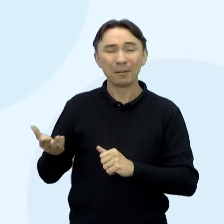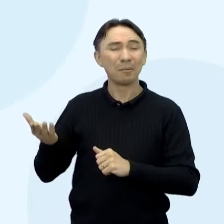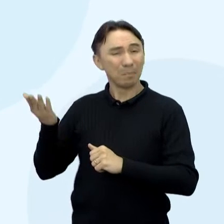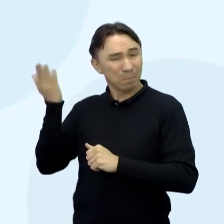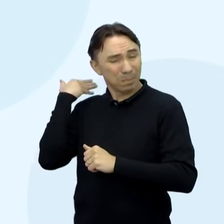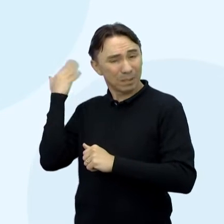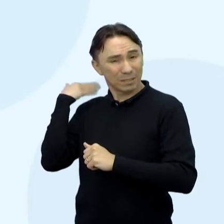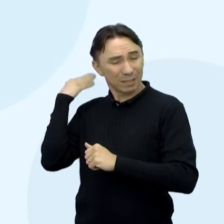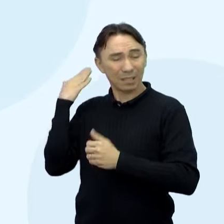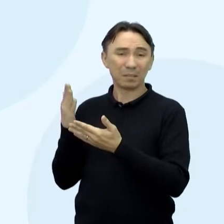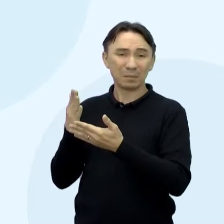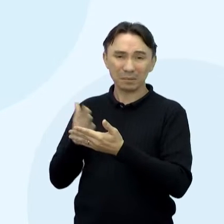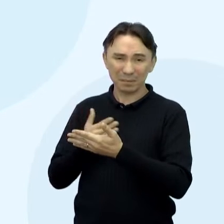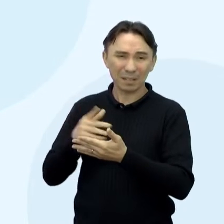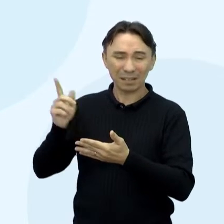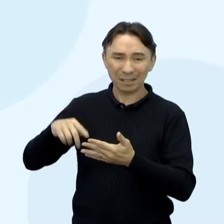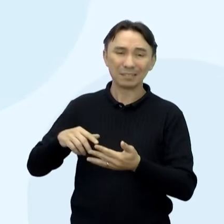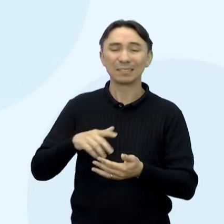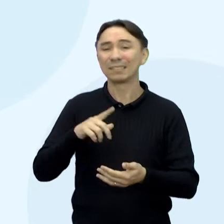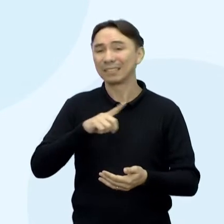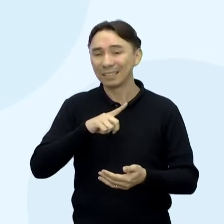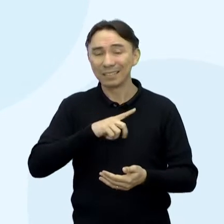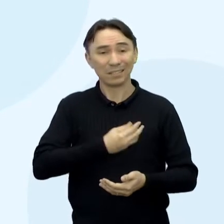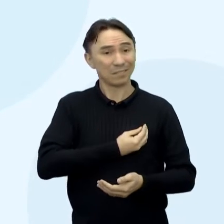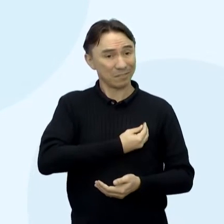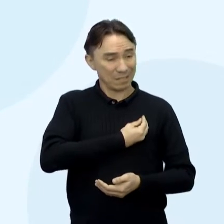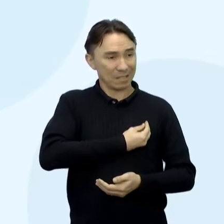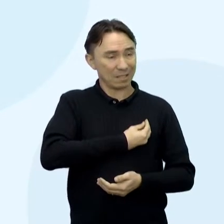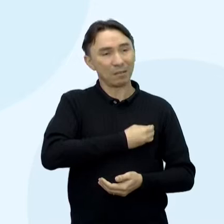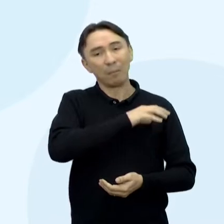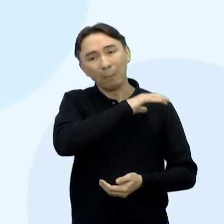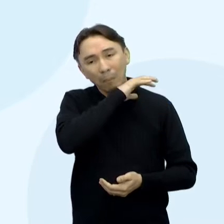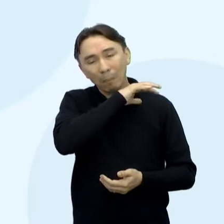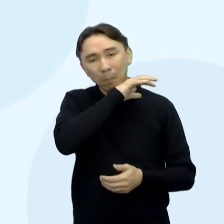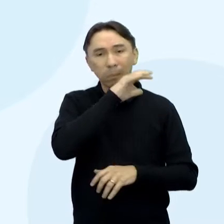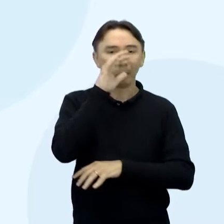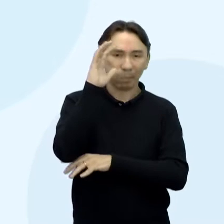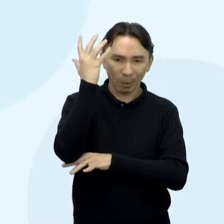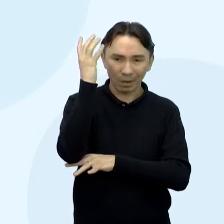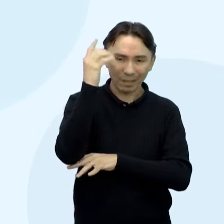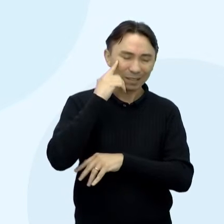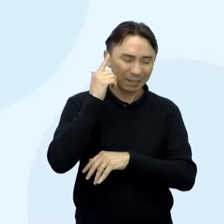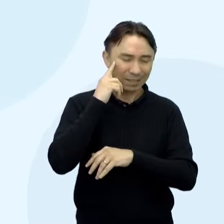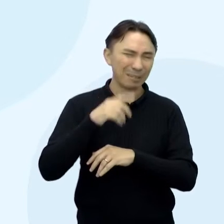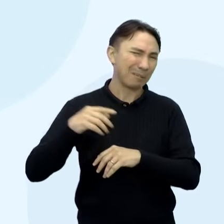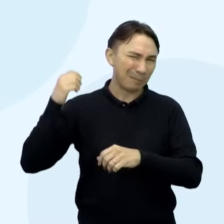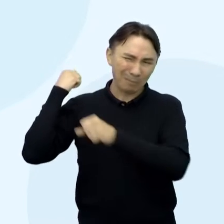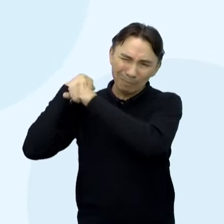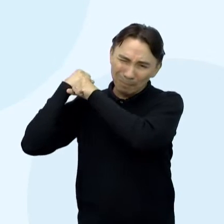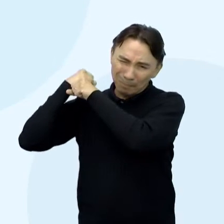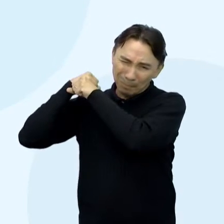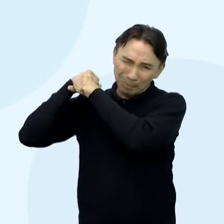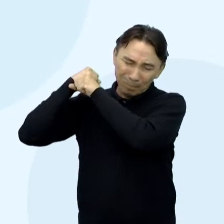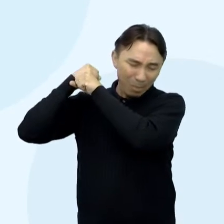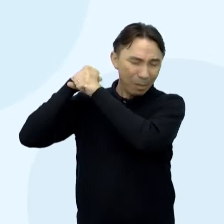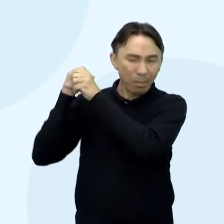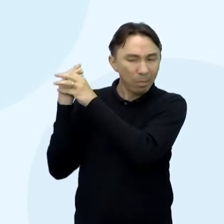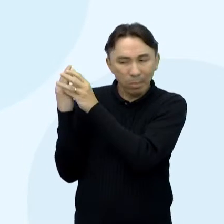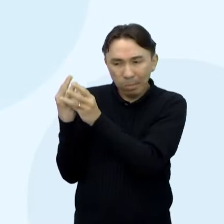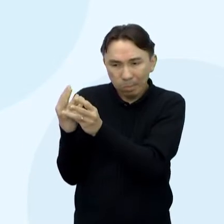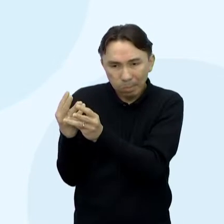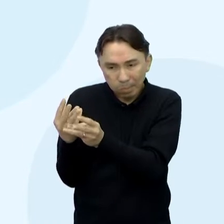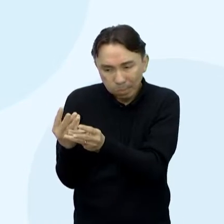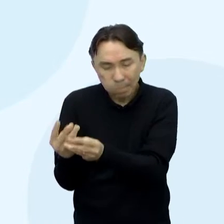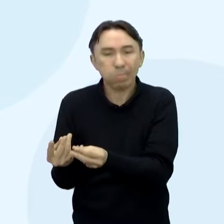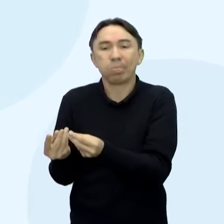há milhões de anos atrás, né, que se decomporam e por processos orgânicos aí,